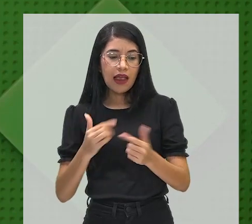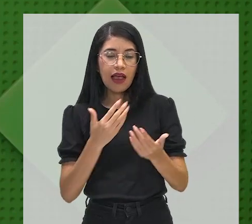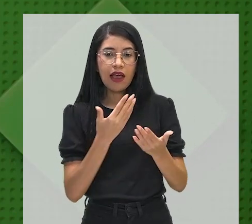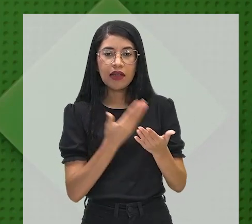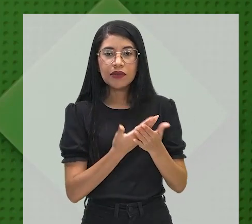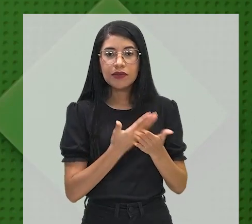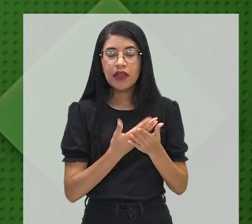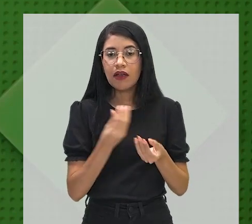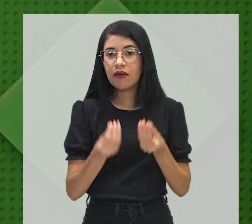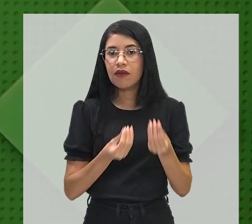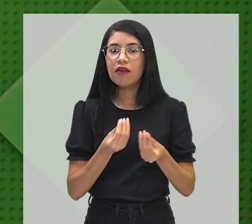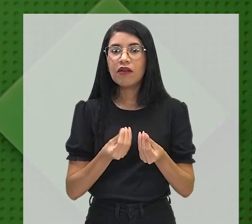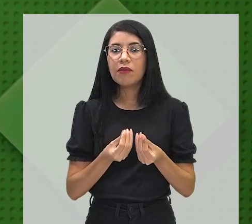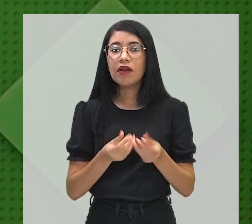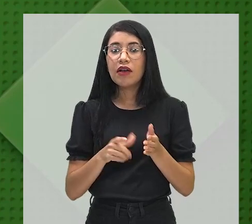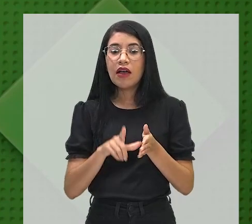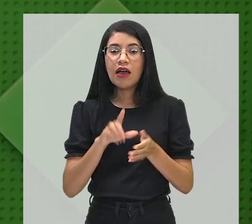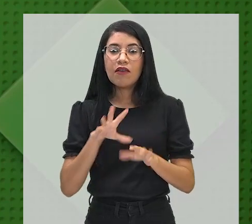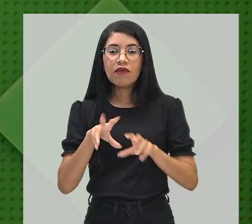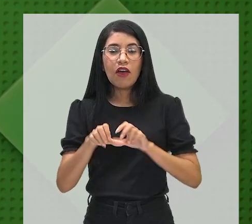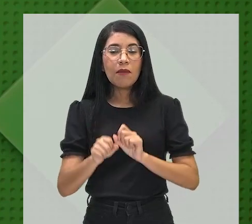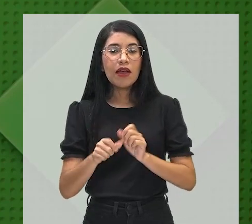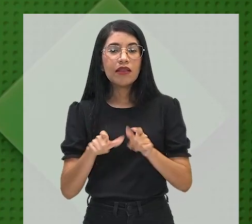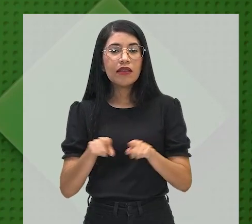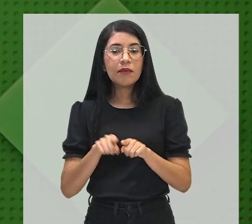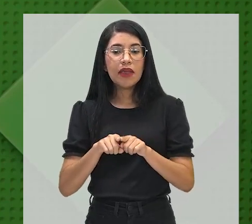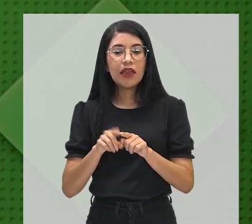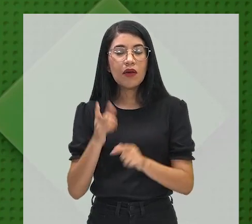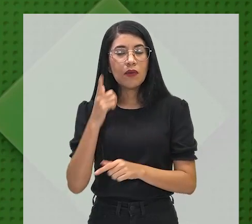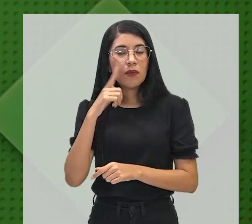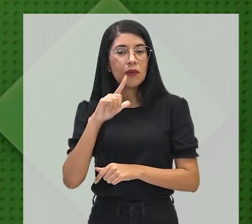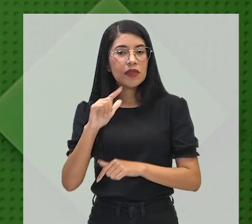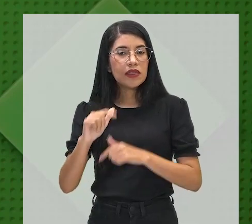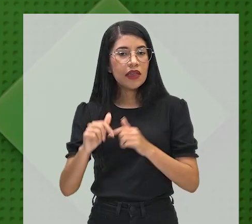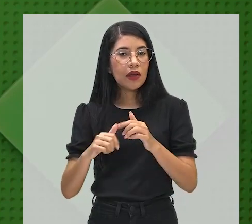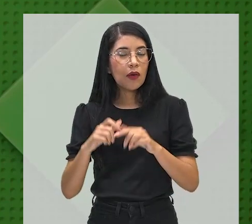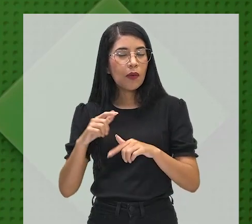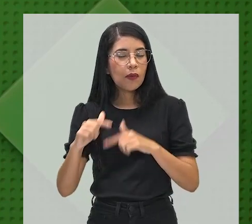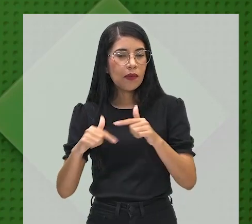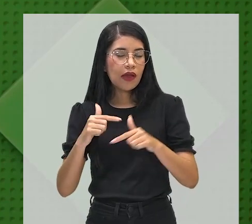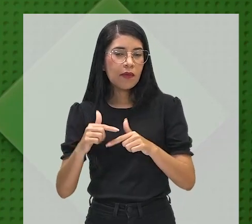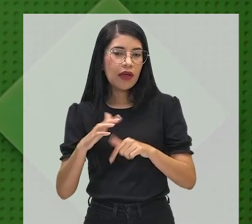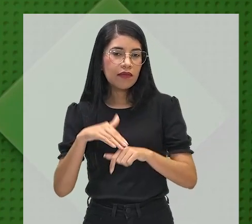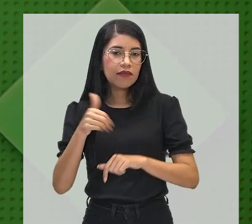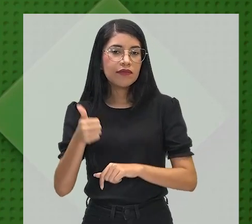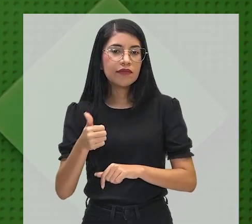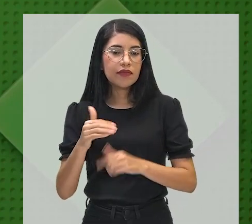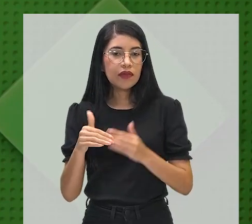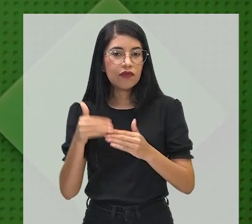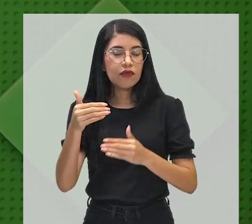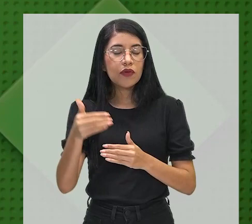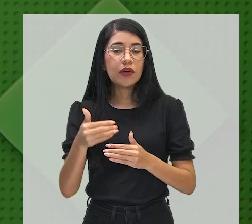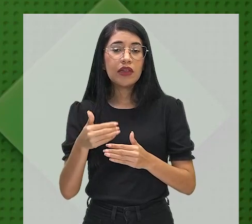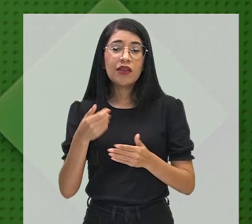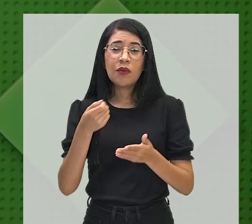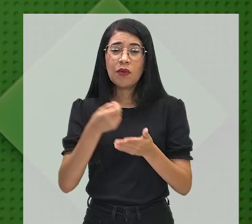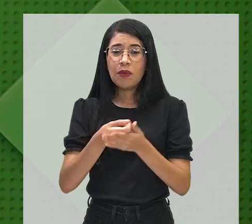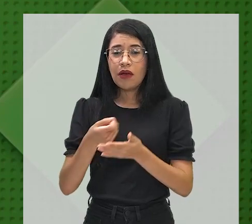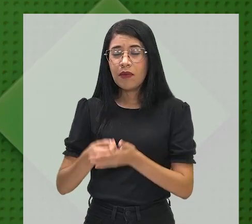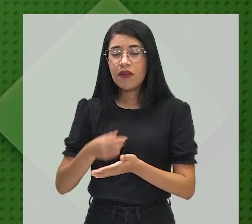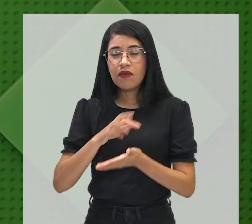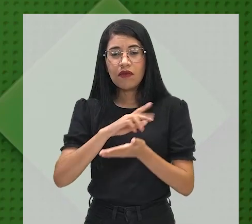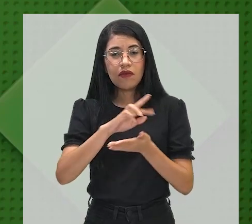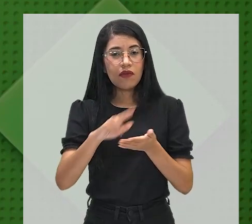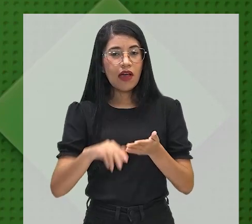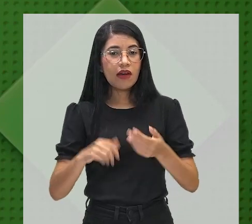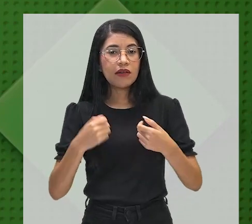antes estudar, certo? E como ela vai se formar para poder ter um emprego melhor lá na frente. Então, tudo isso eram cobranças, né, que